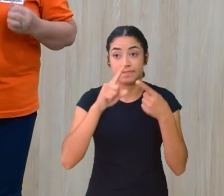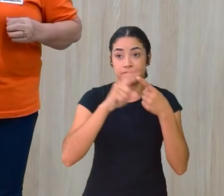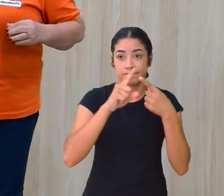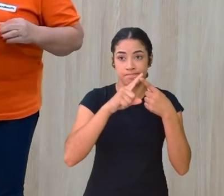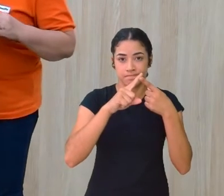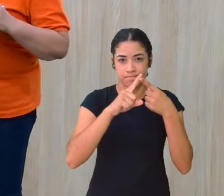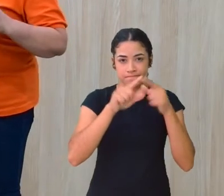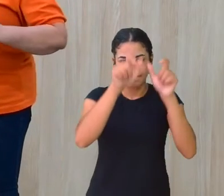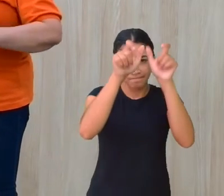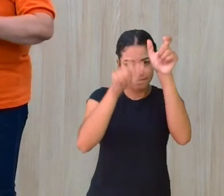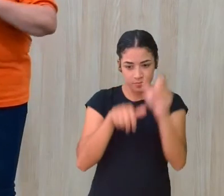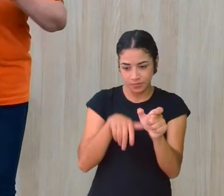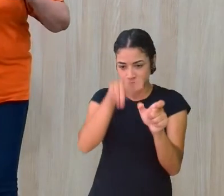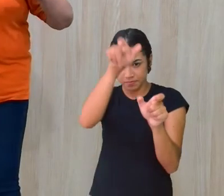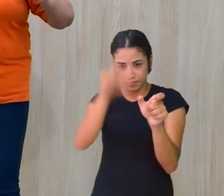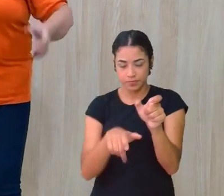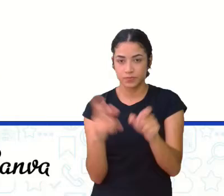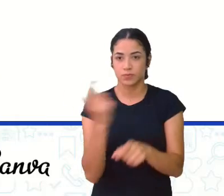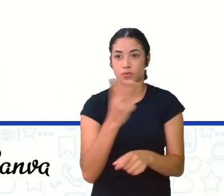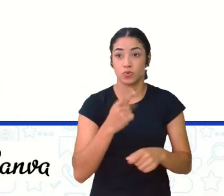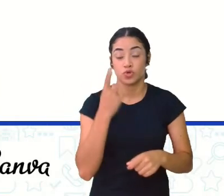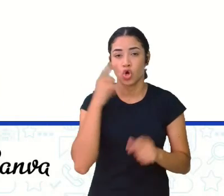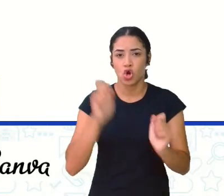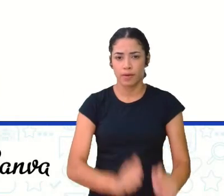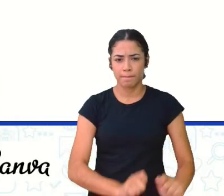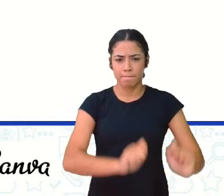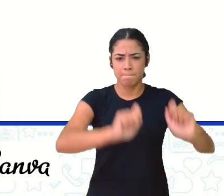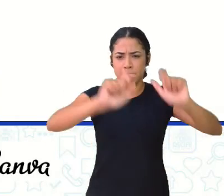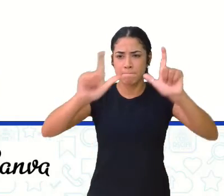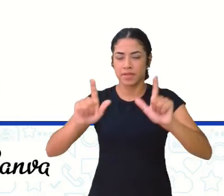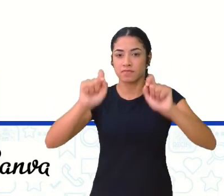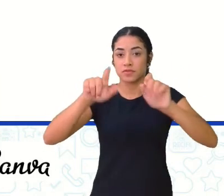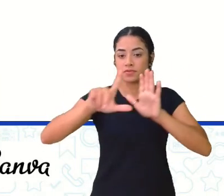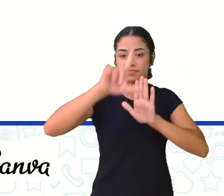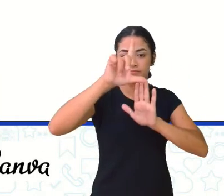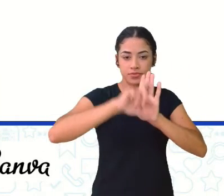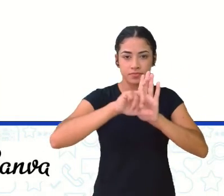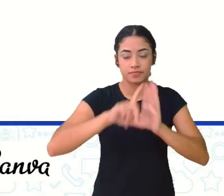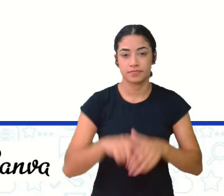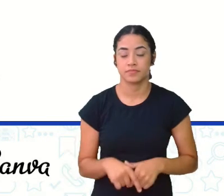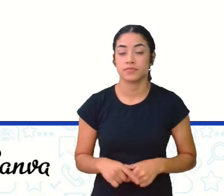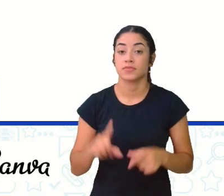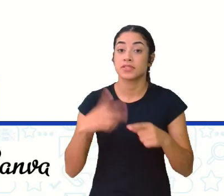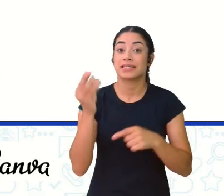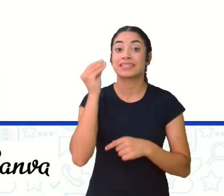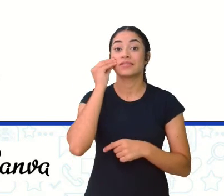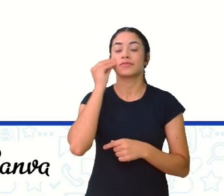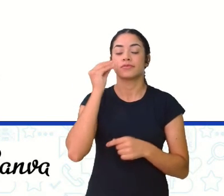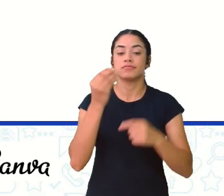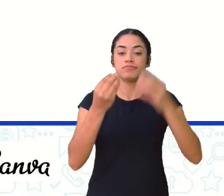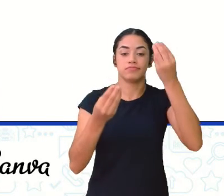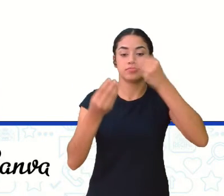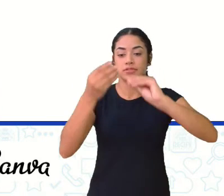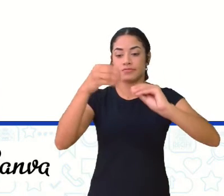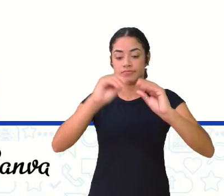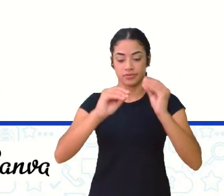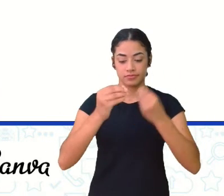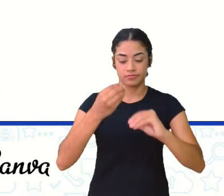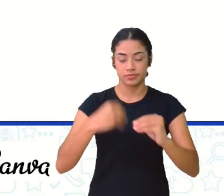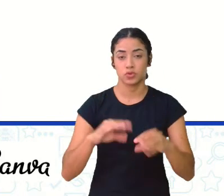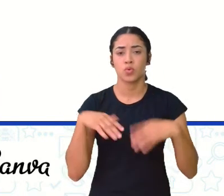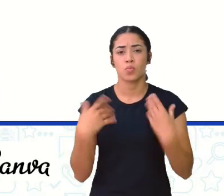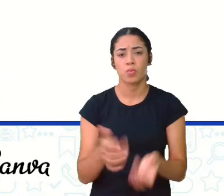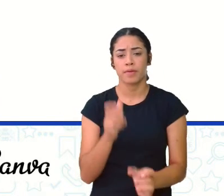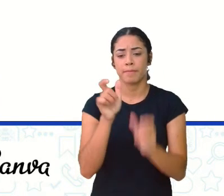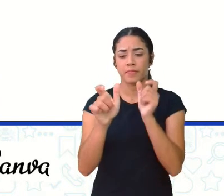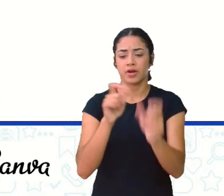lista. Então, vou pedir para essa tela ficar bem grande, para vocês darem um print, isso. E aí vocês vão completar, olha, quais são as palavras